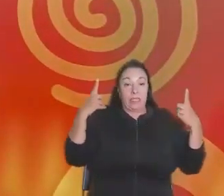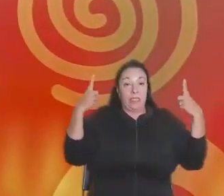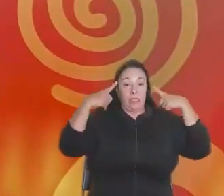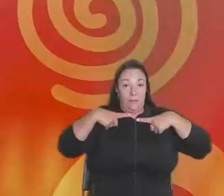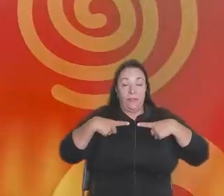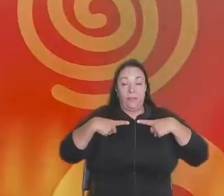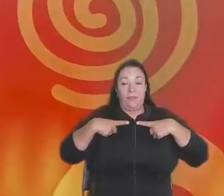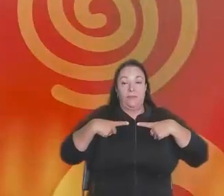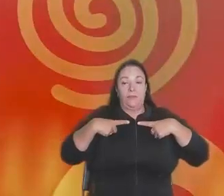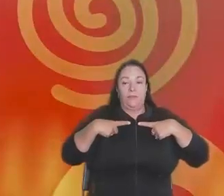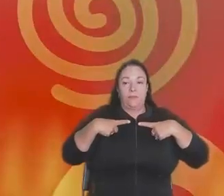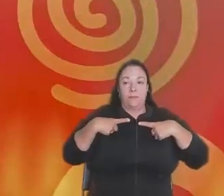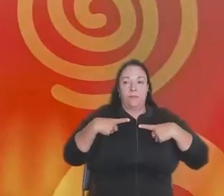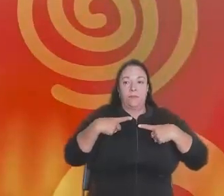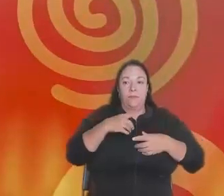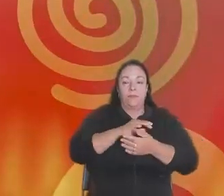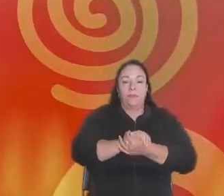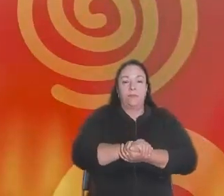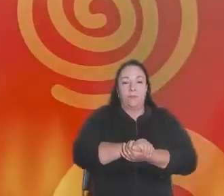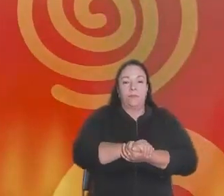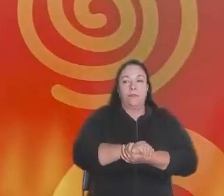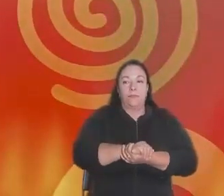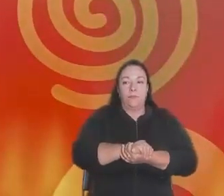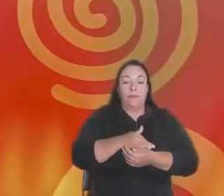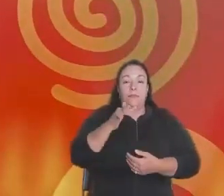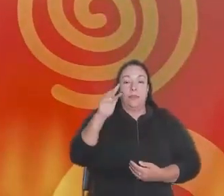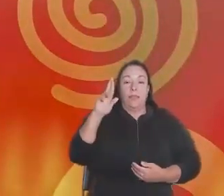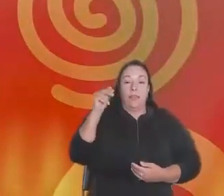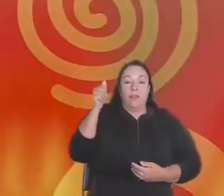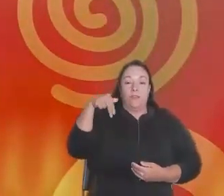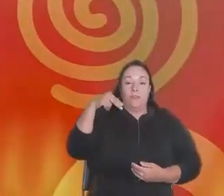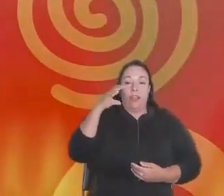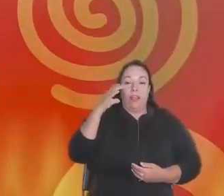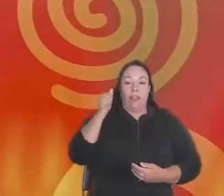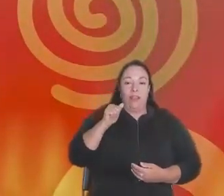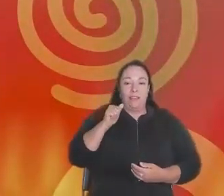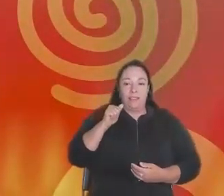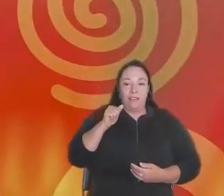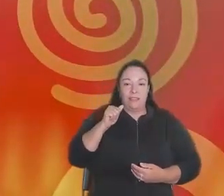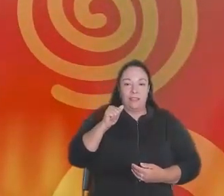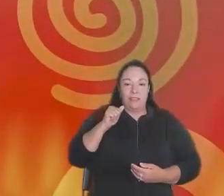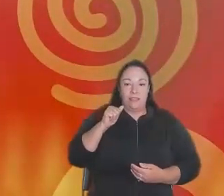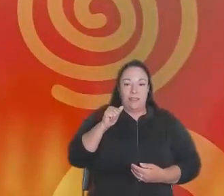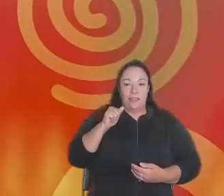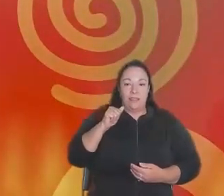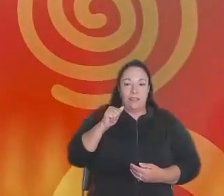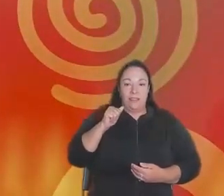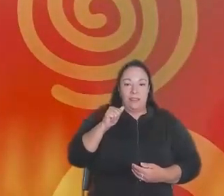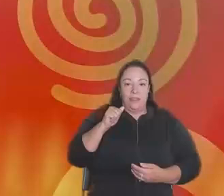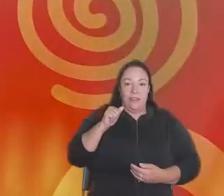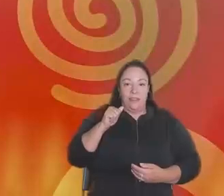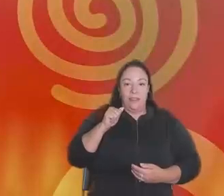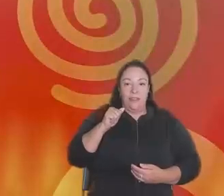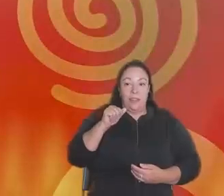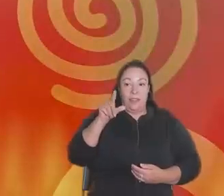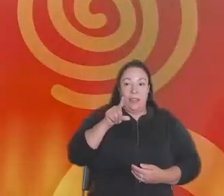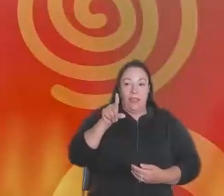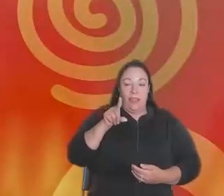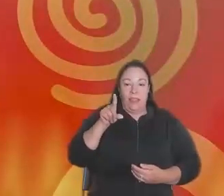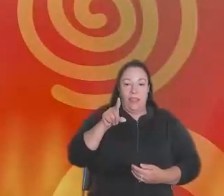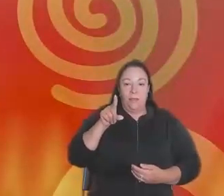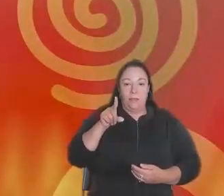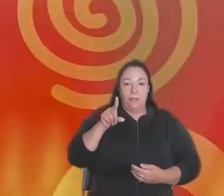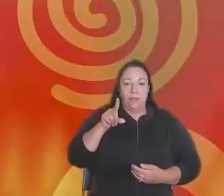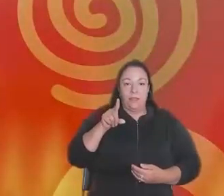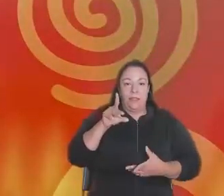desafiador, sabe? O França tem dessa, ele me apronta essas de vez em quando, sabe? Ele me